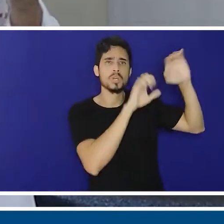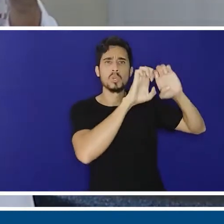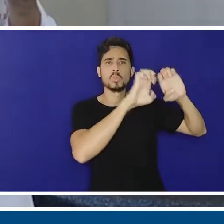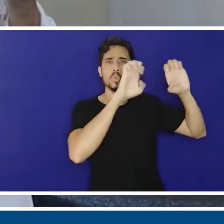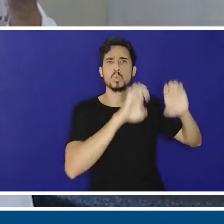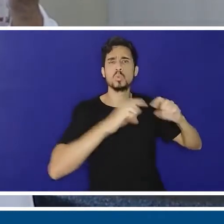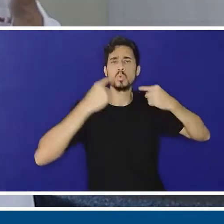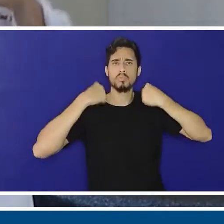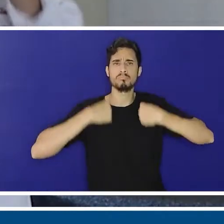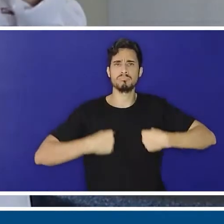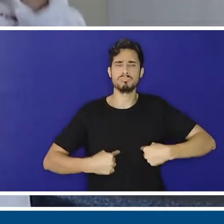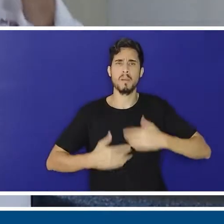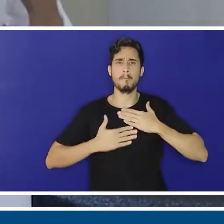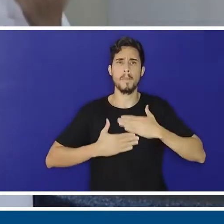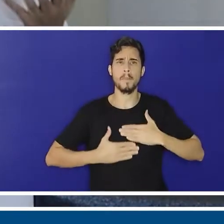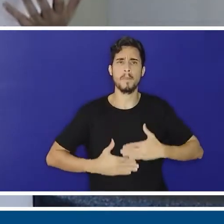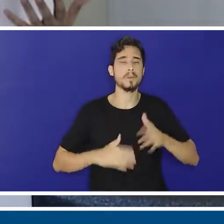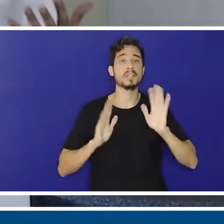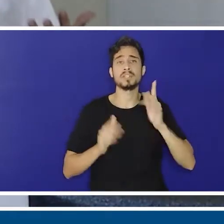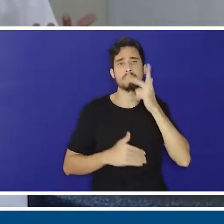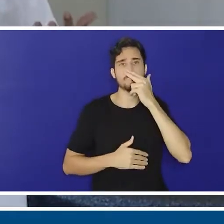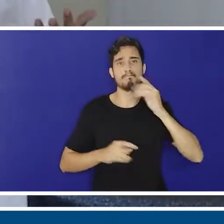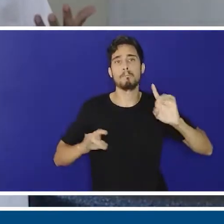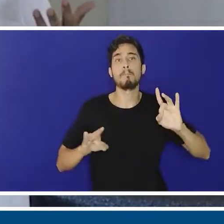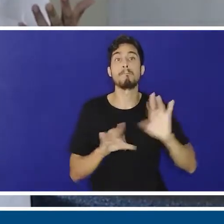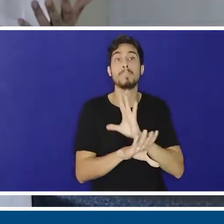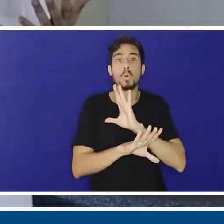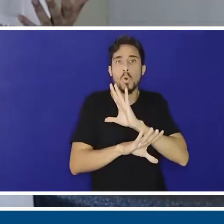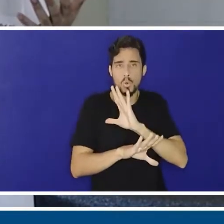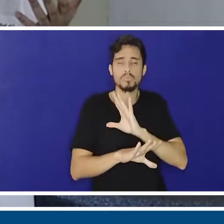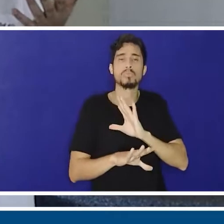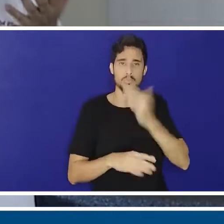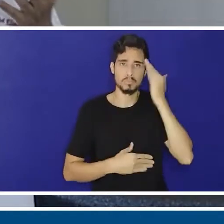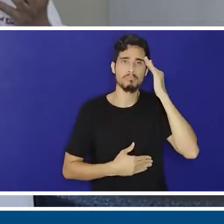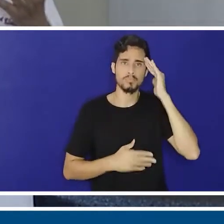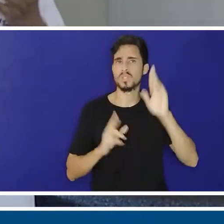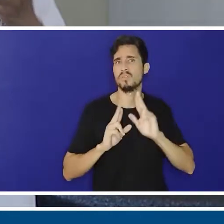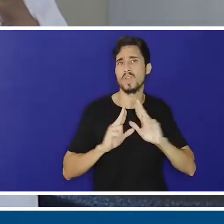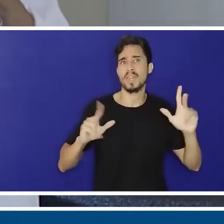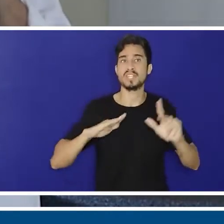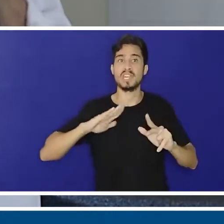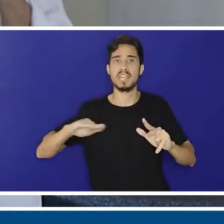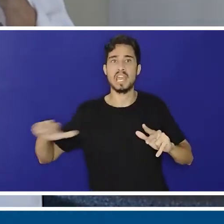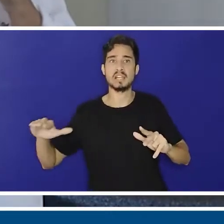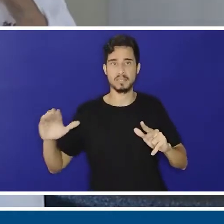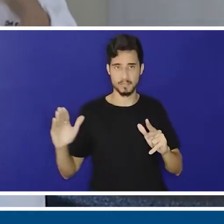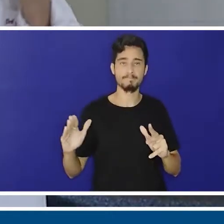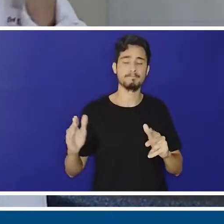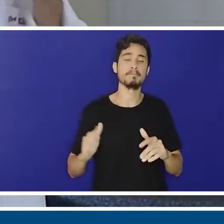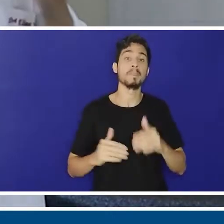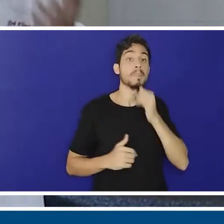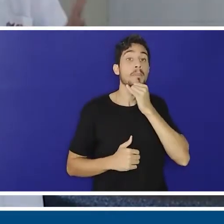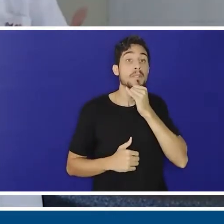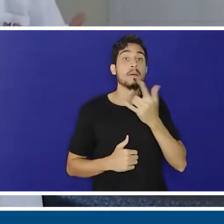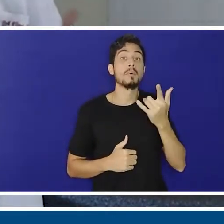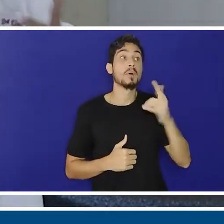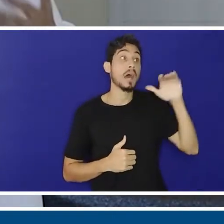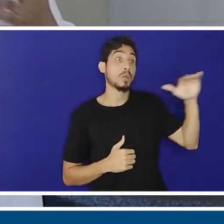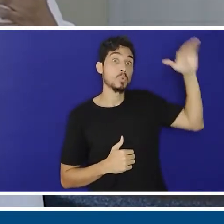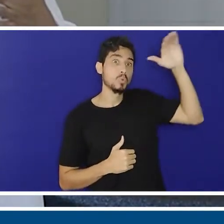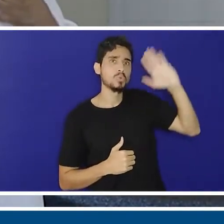que o adulto, a estrutura física já está preparada. Já peguei aqui. A